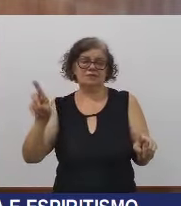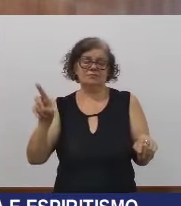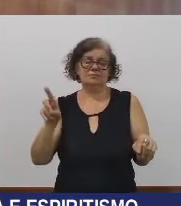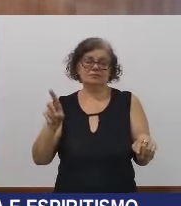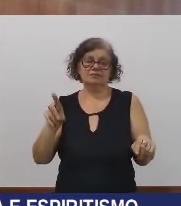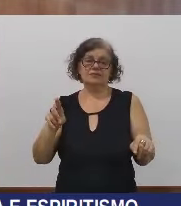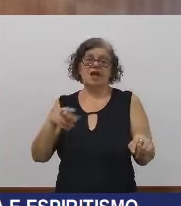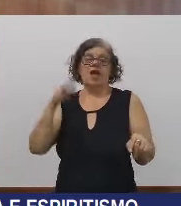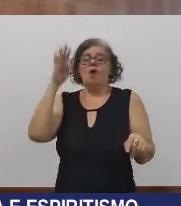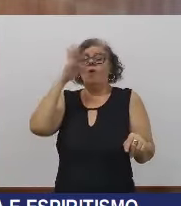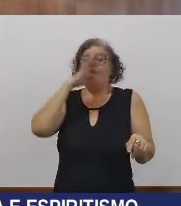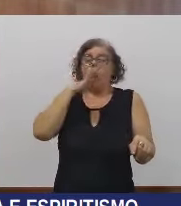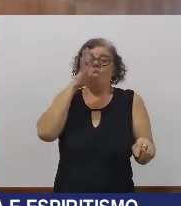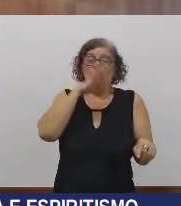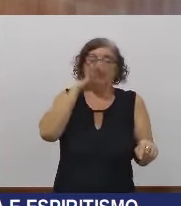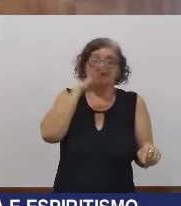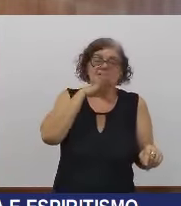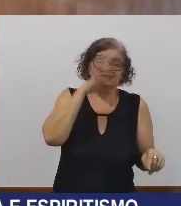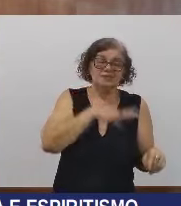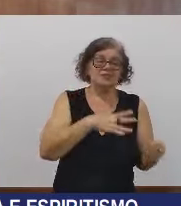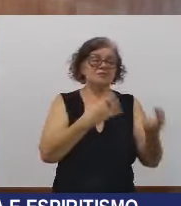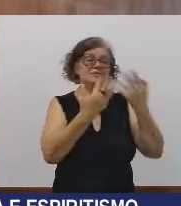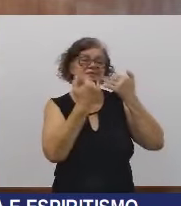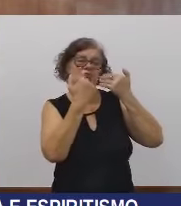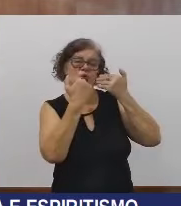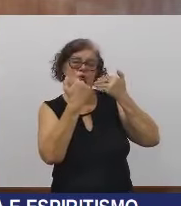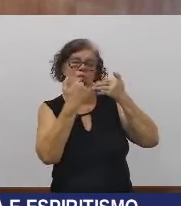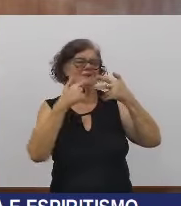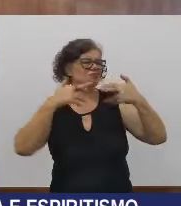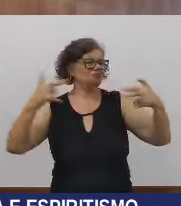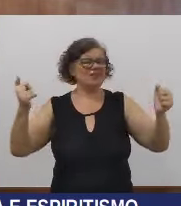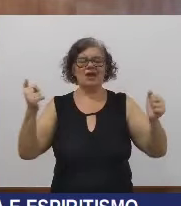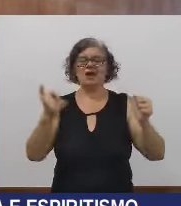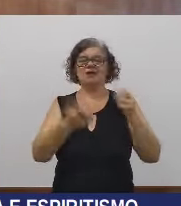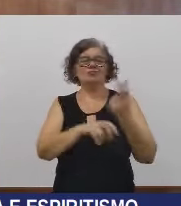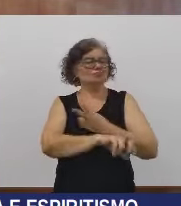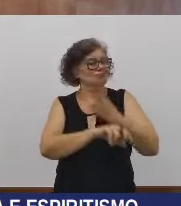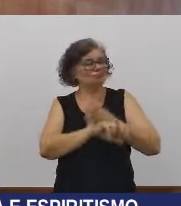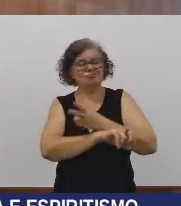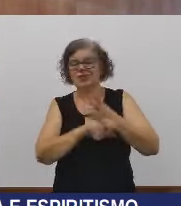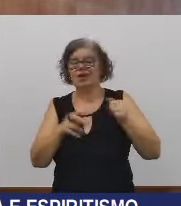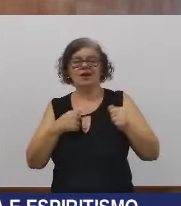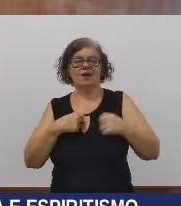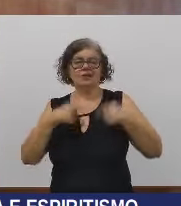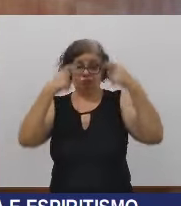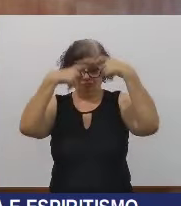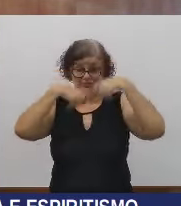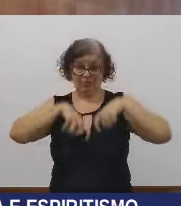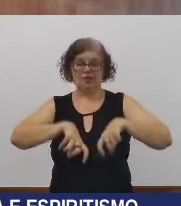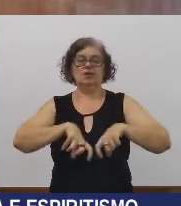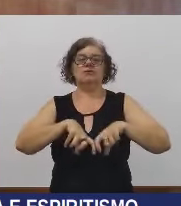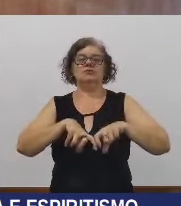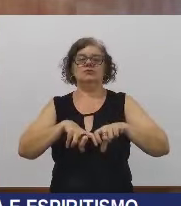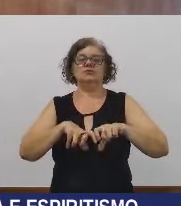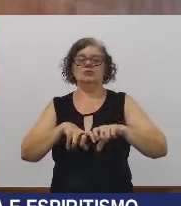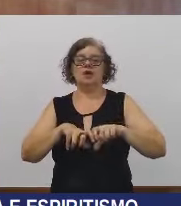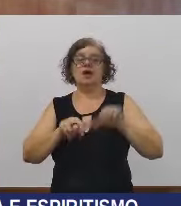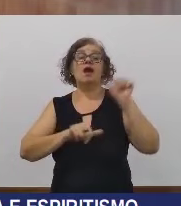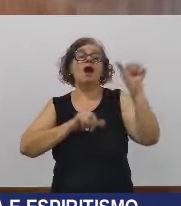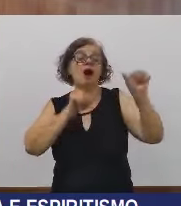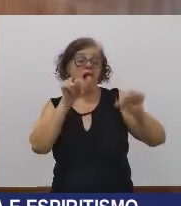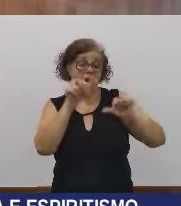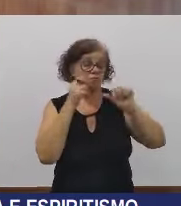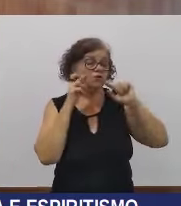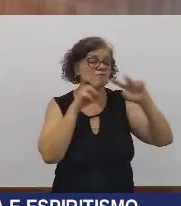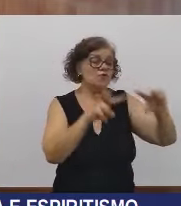com a nossa teimosia em comer coisas erradas. Porque isso vai afetar o resultado que ele se propõe